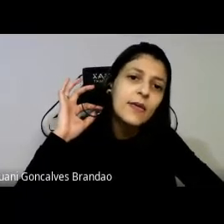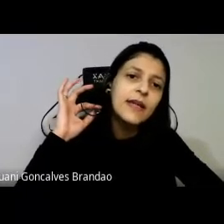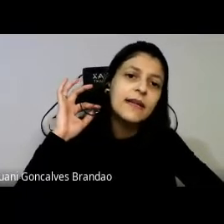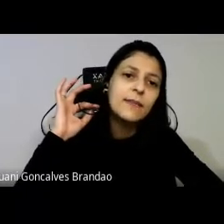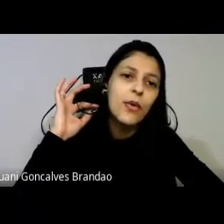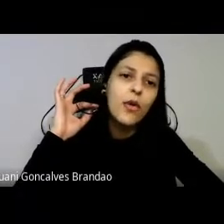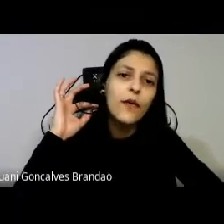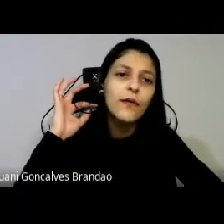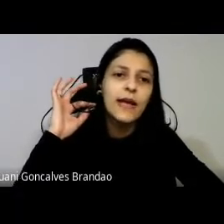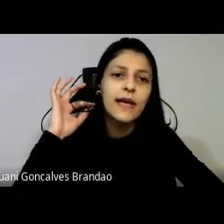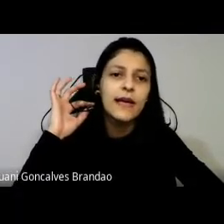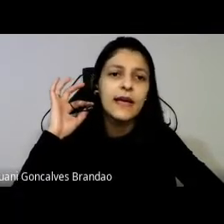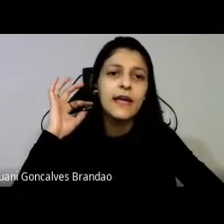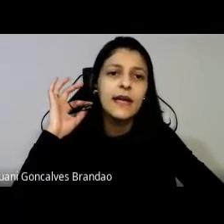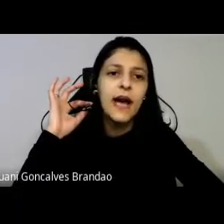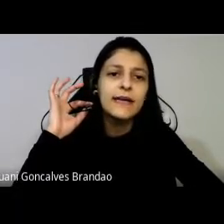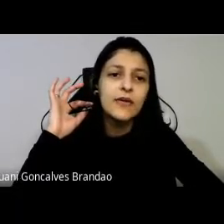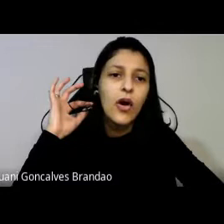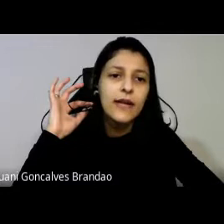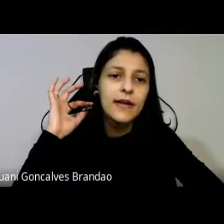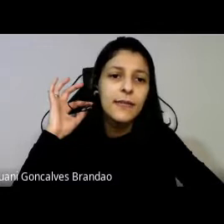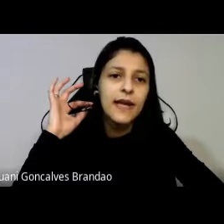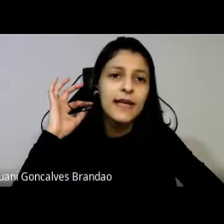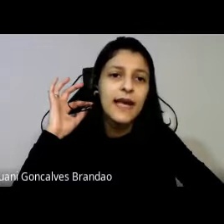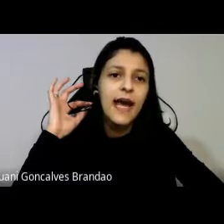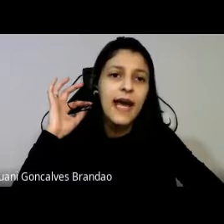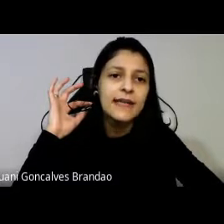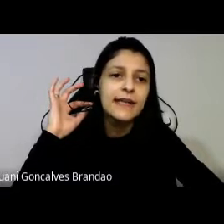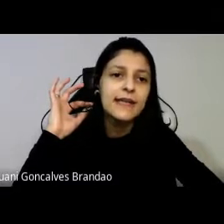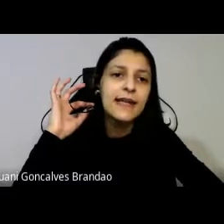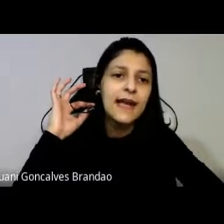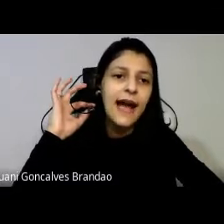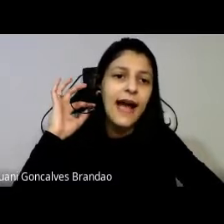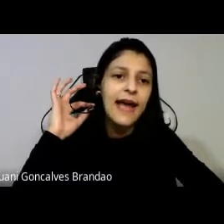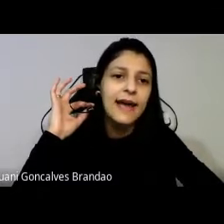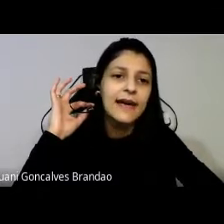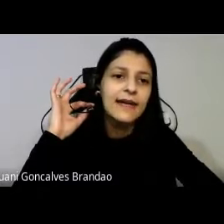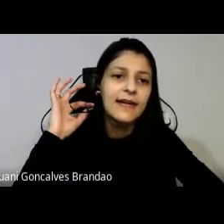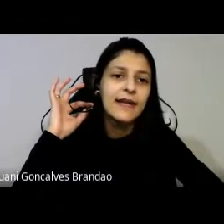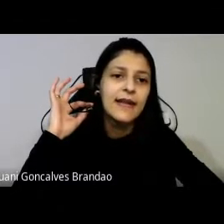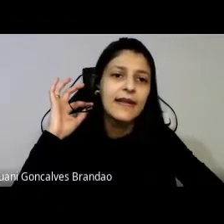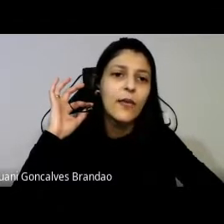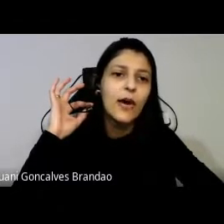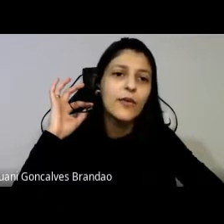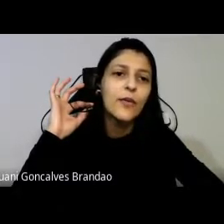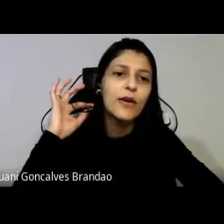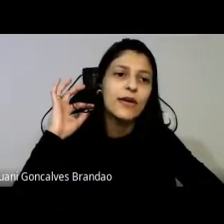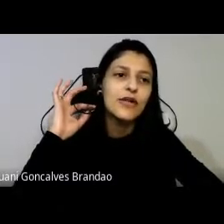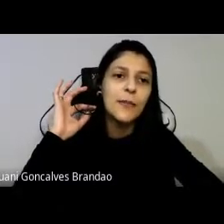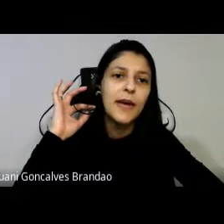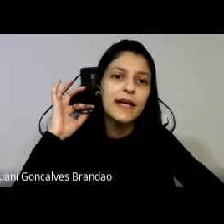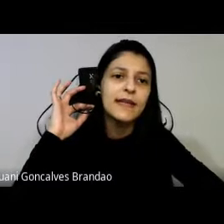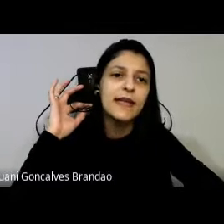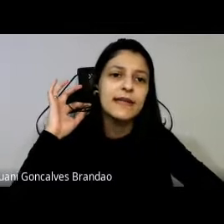na língua desse povo, né, e a história também que essa escrita carrega. Então, quando